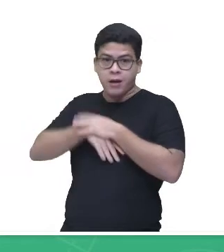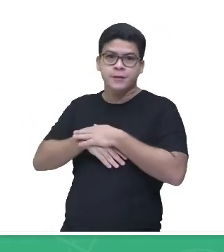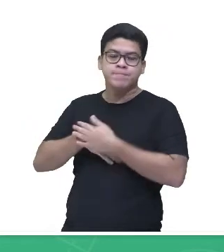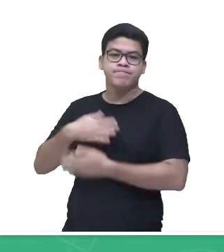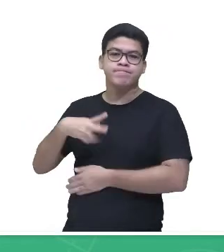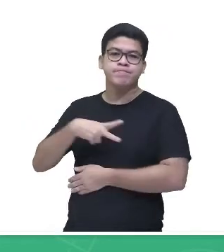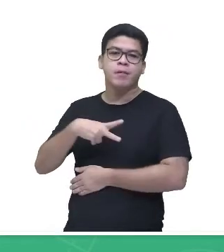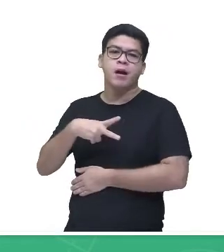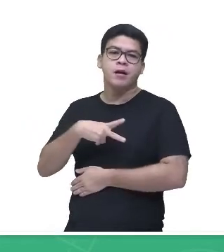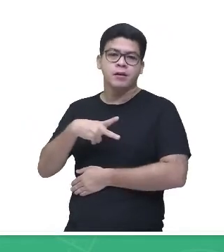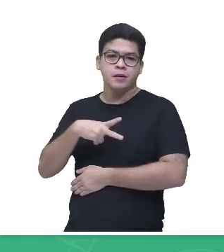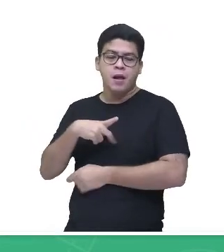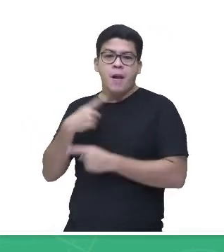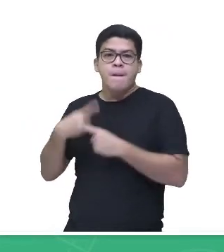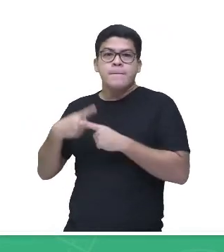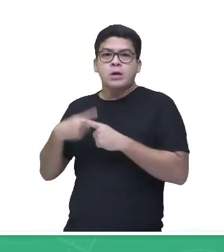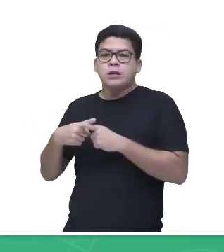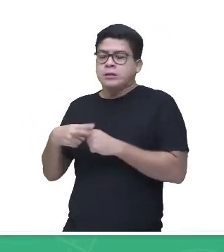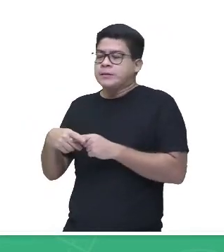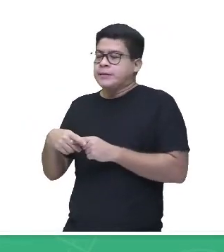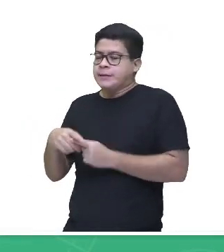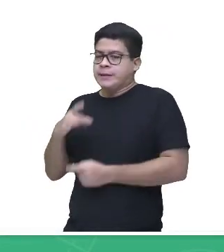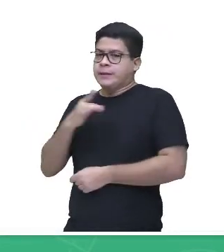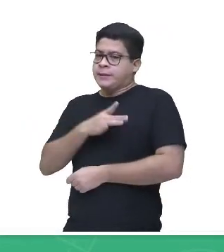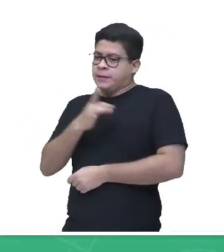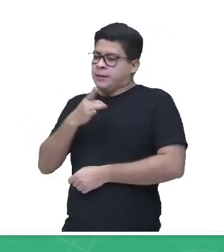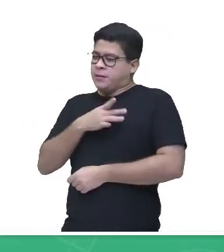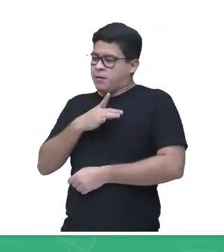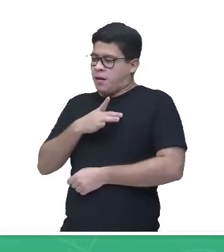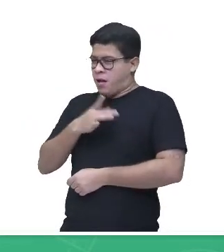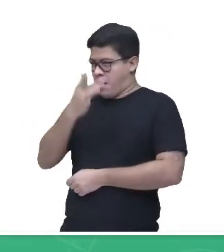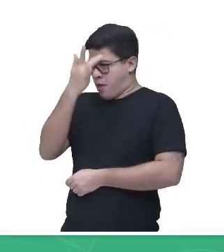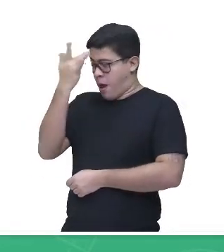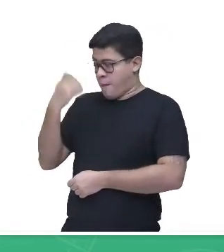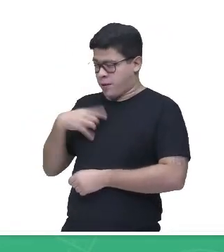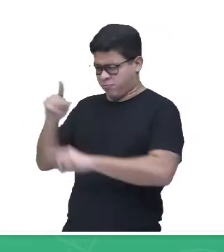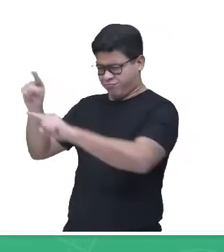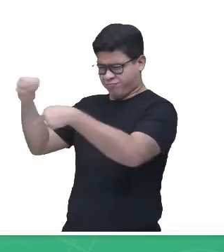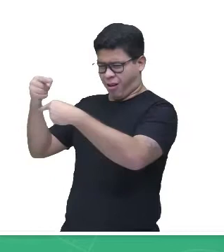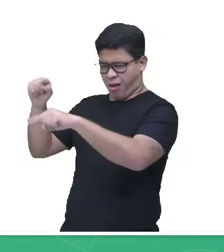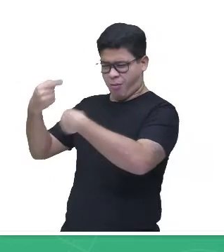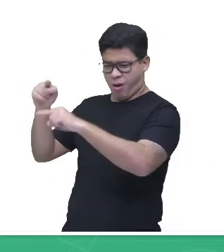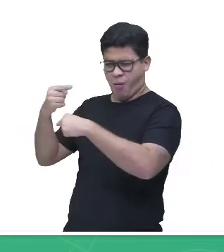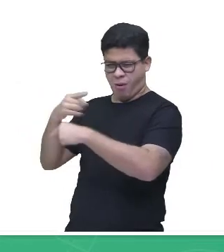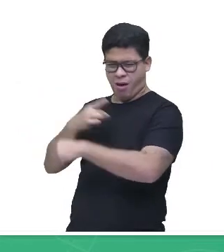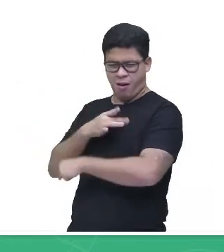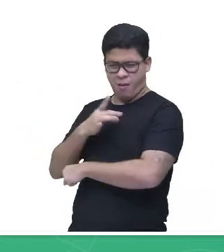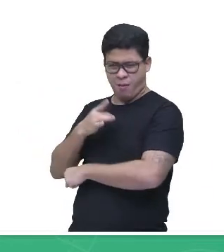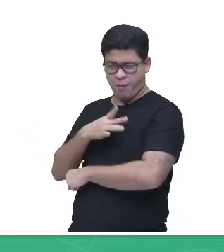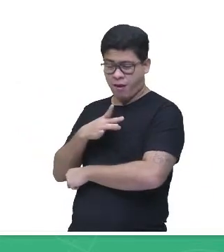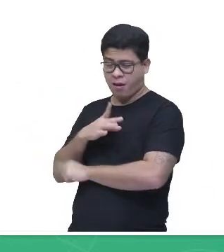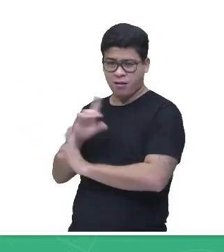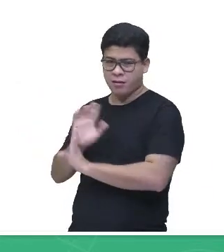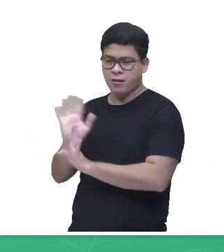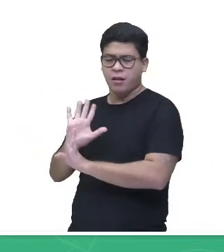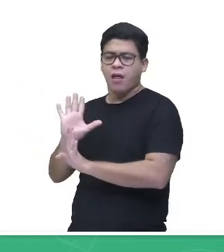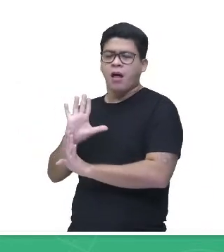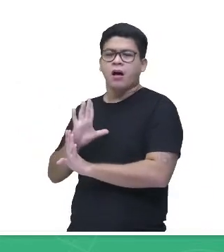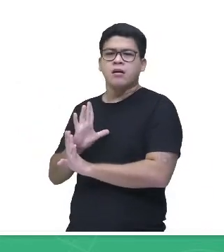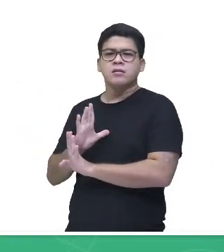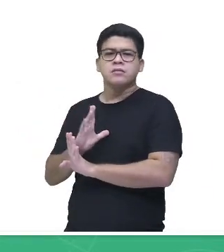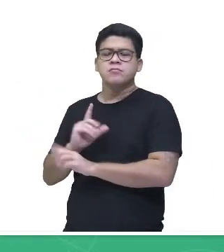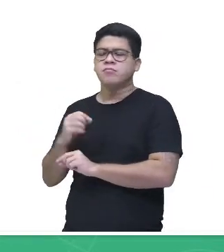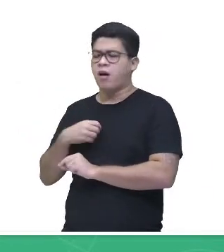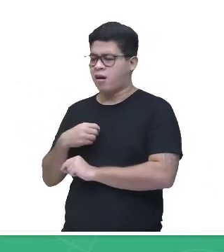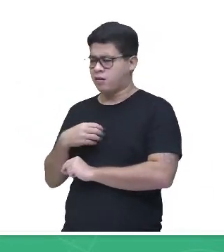Por quê? Porque ele tinha muito medo das críticas, mas não era a ideia de medo que as pessoas não soubessem, não